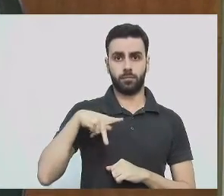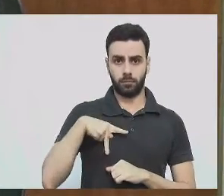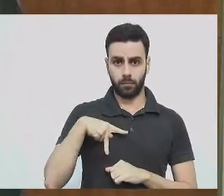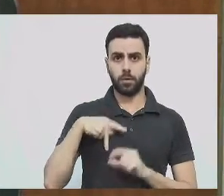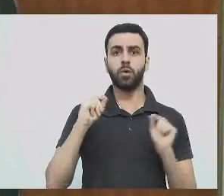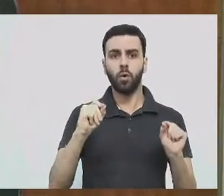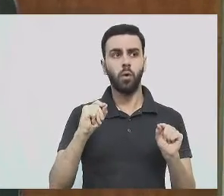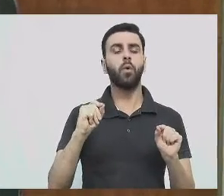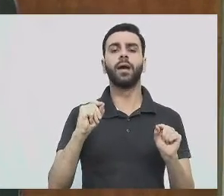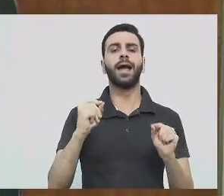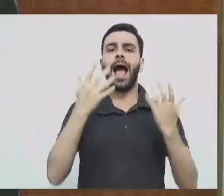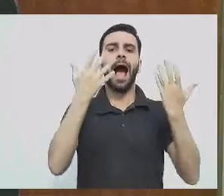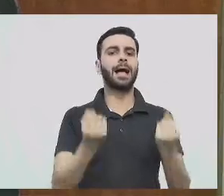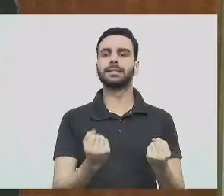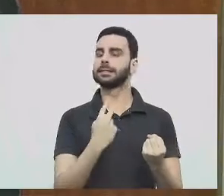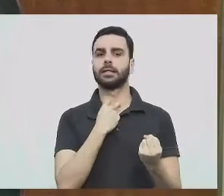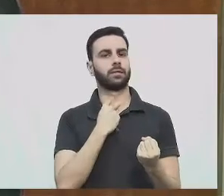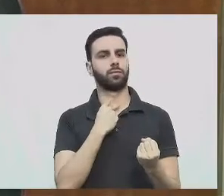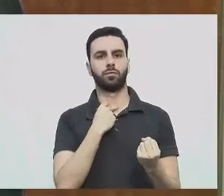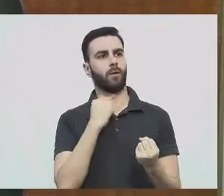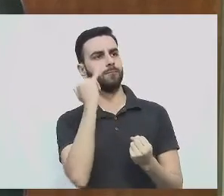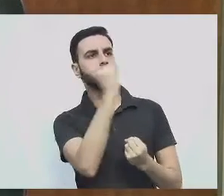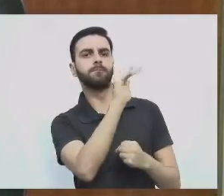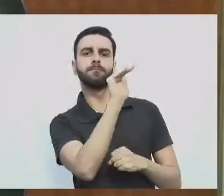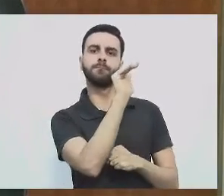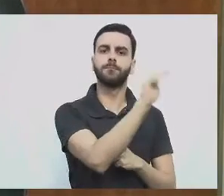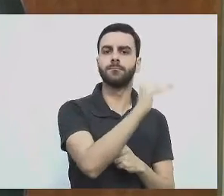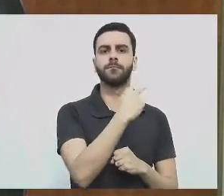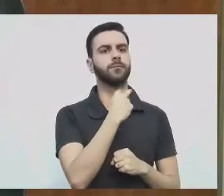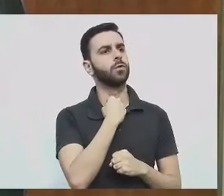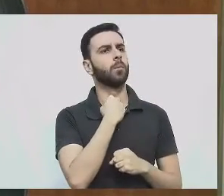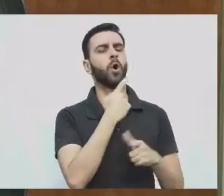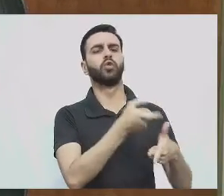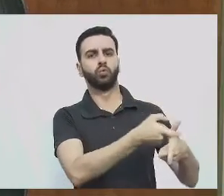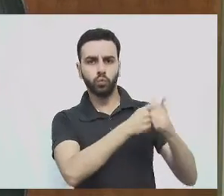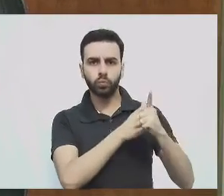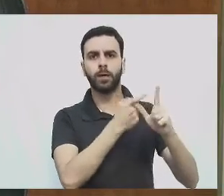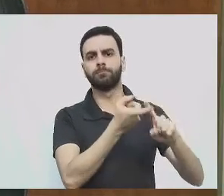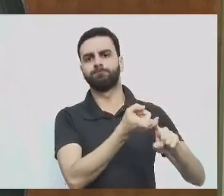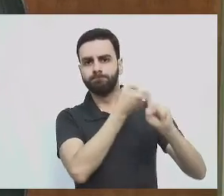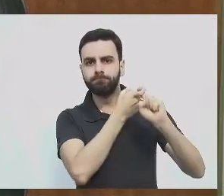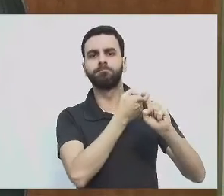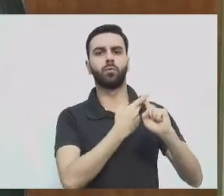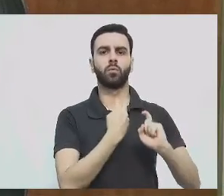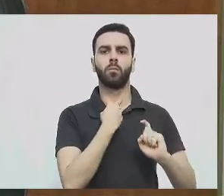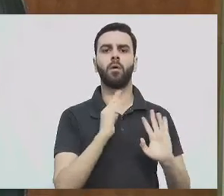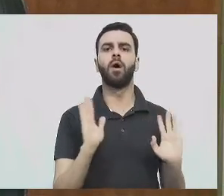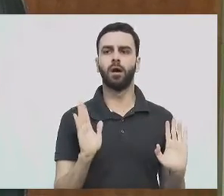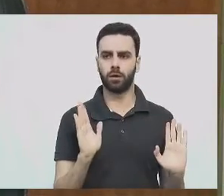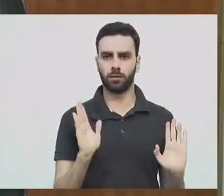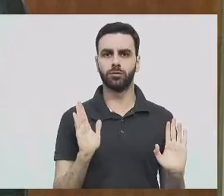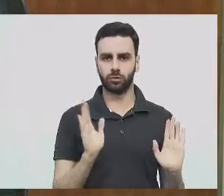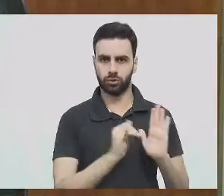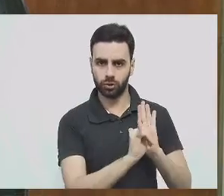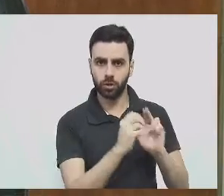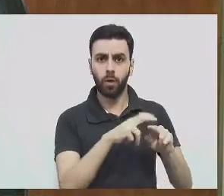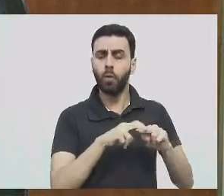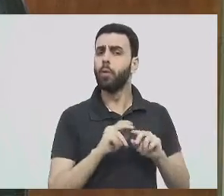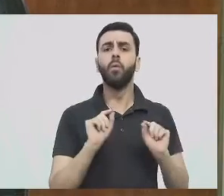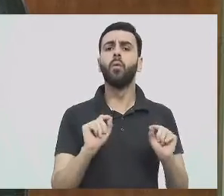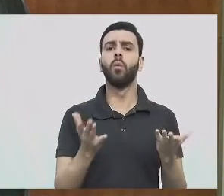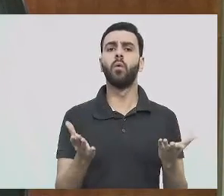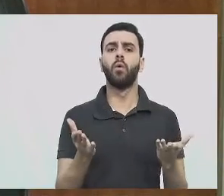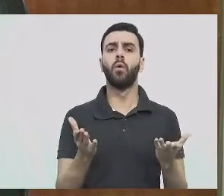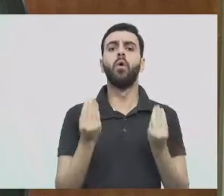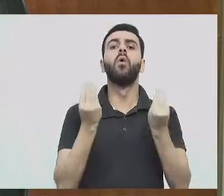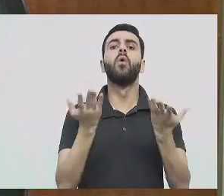que intercedesse junto ao Poder Executivo, pedindo a suspensão desse processo citatório. Porque, na verdade, quem